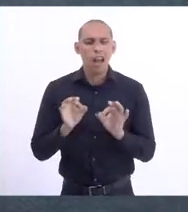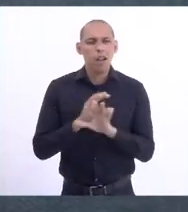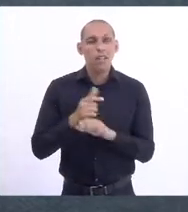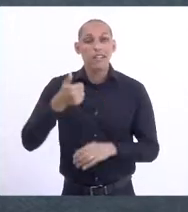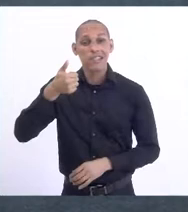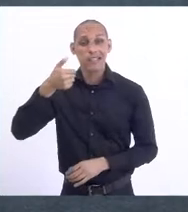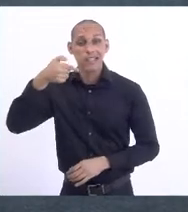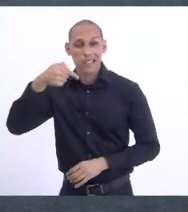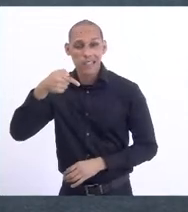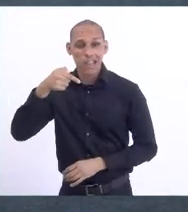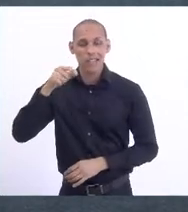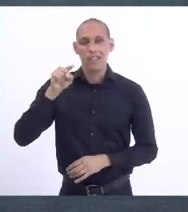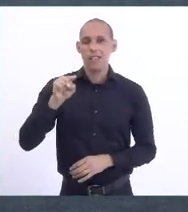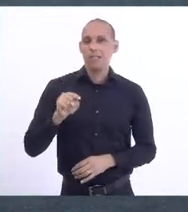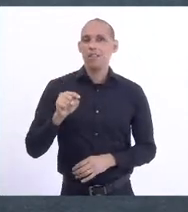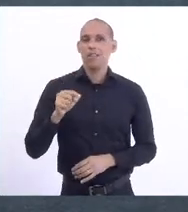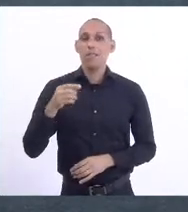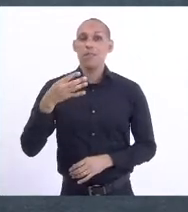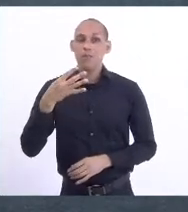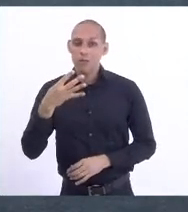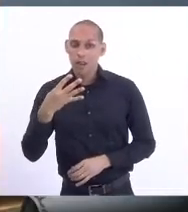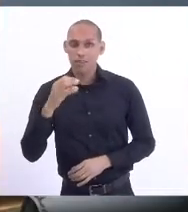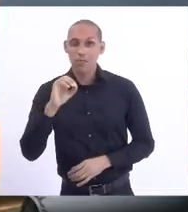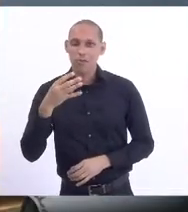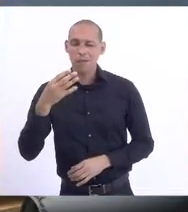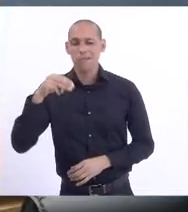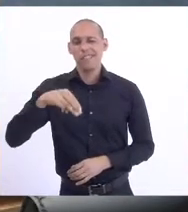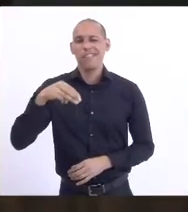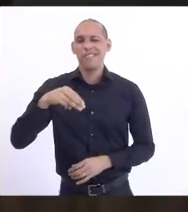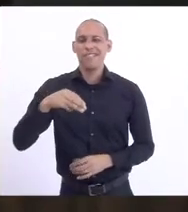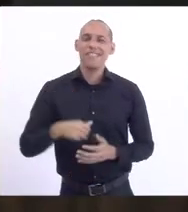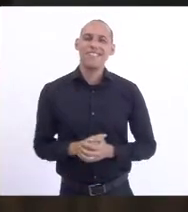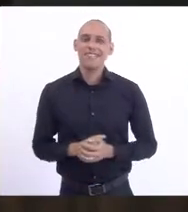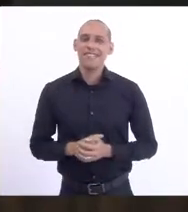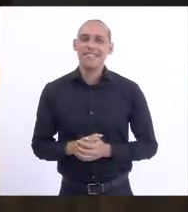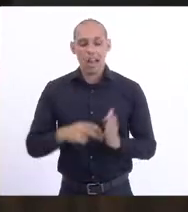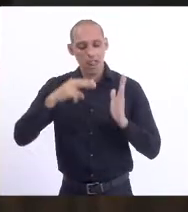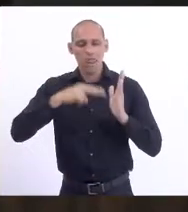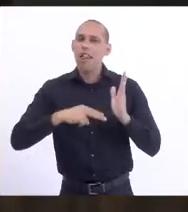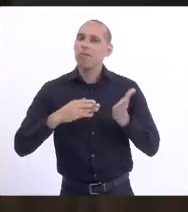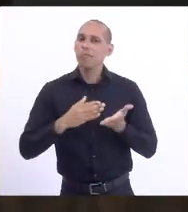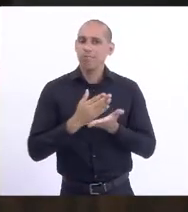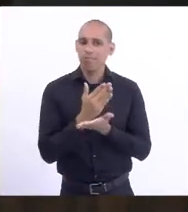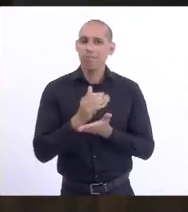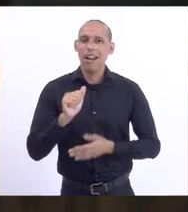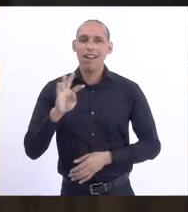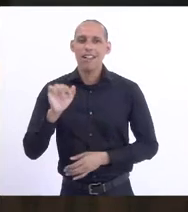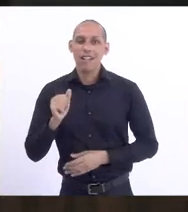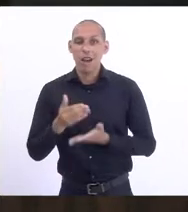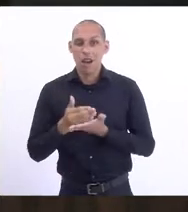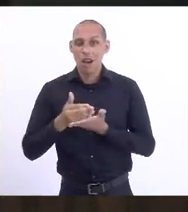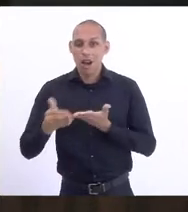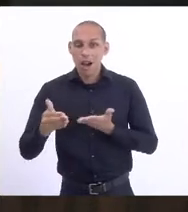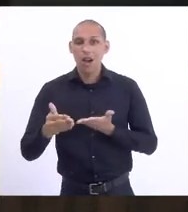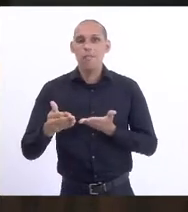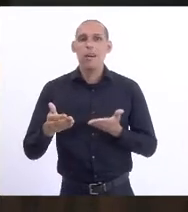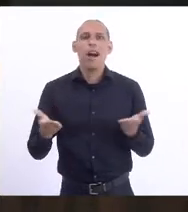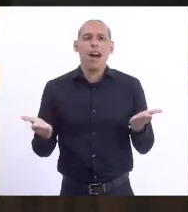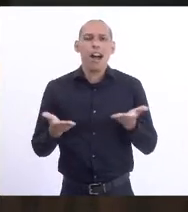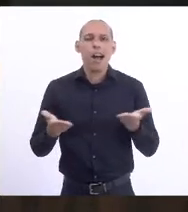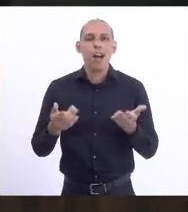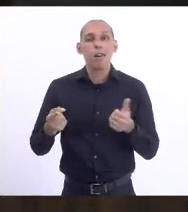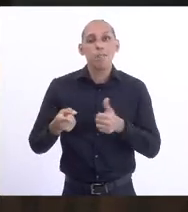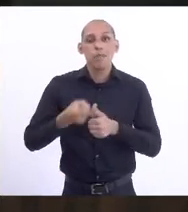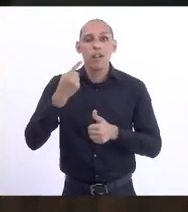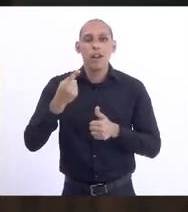17 horas e 4 minutos. Lida e aprovada a ata, passa seu expediente inicial. Primeiro orador escrito